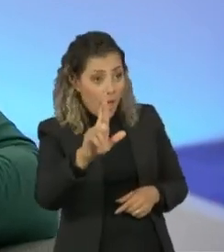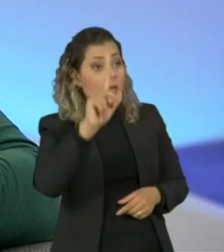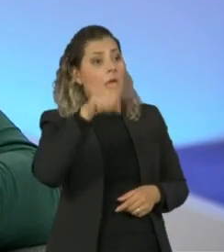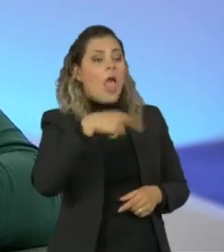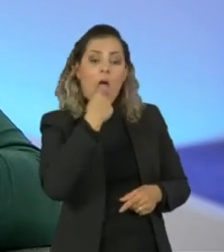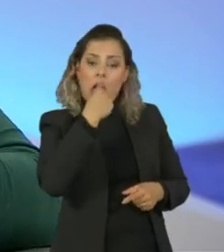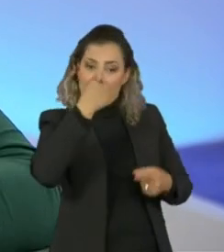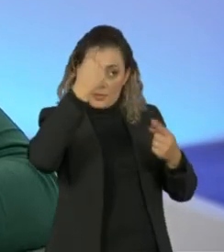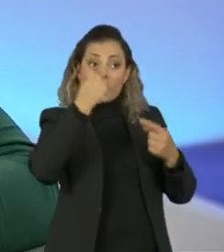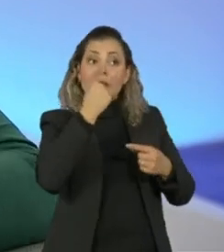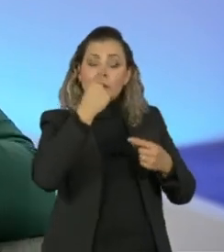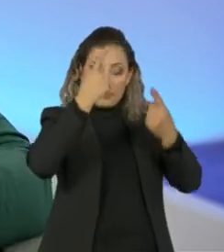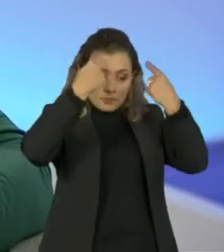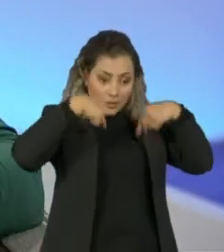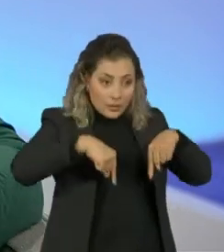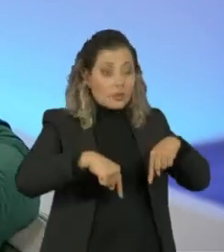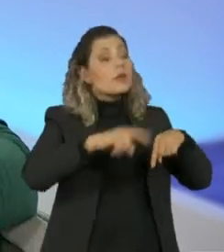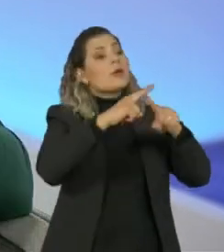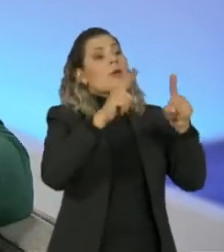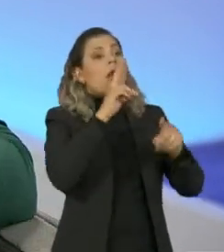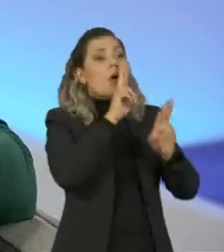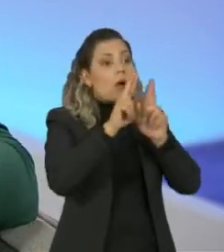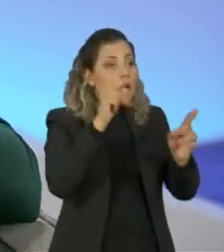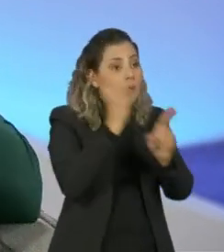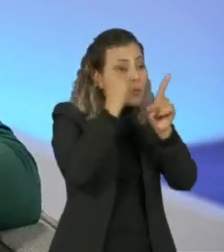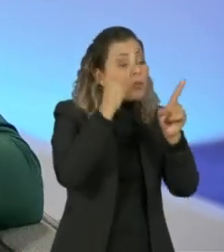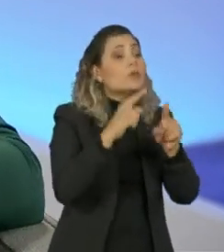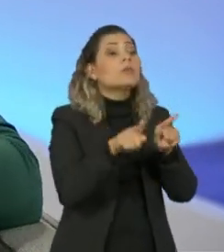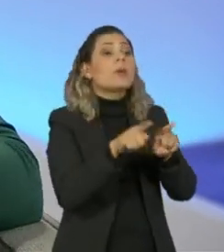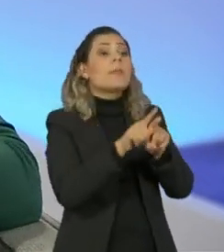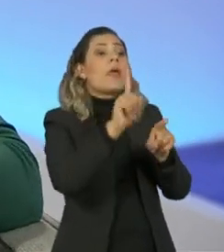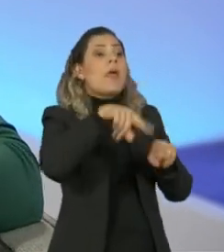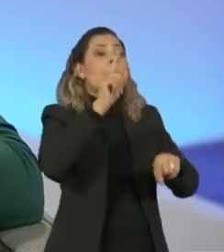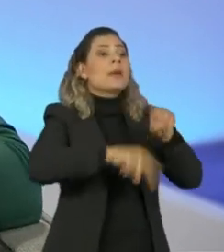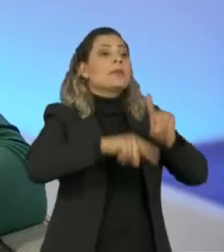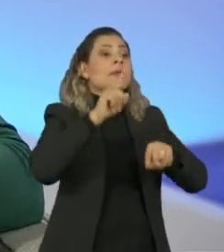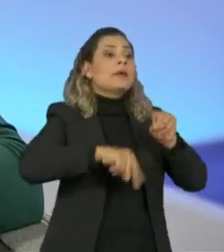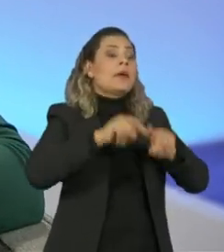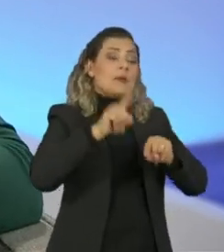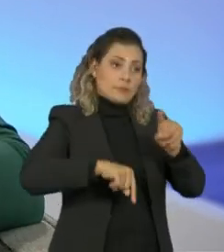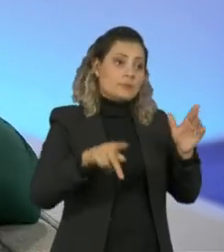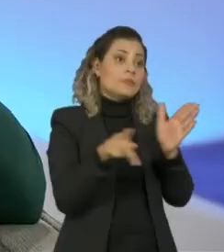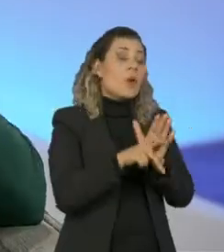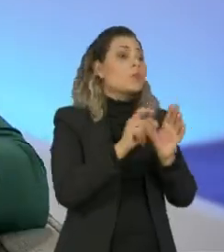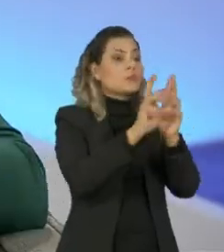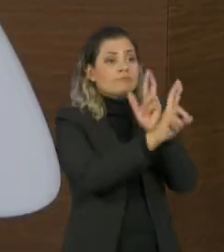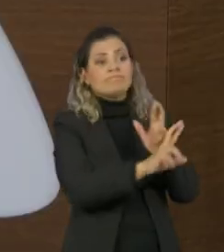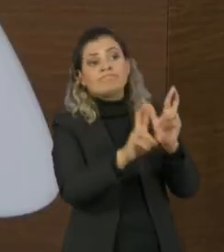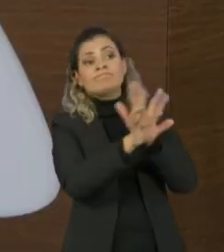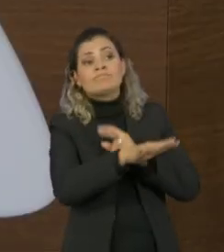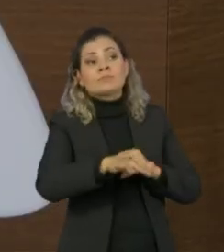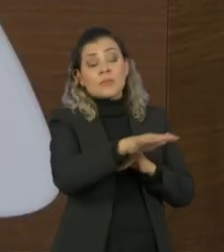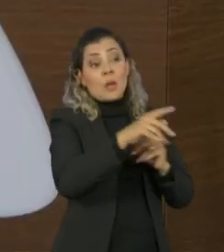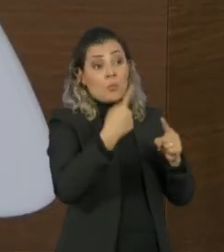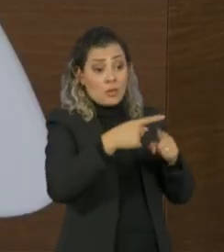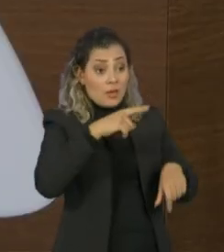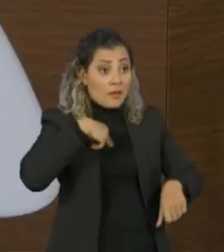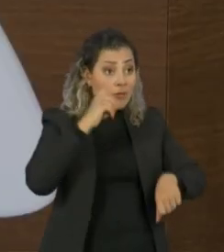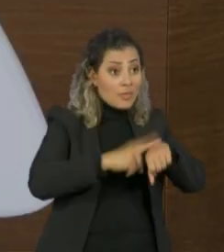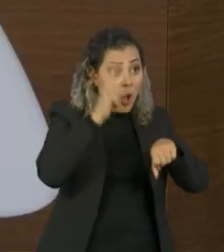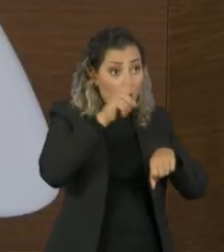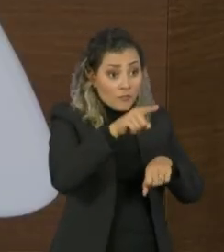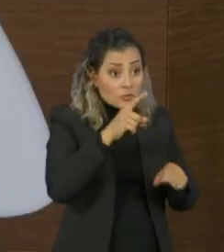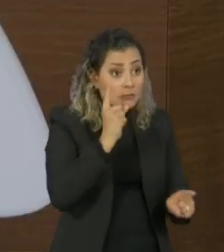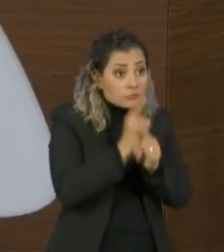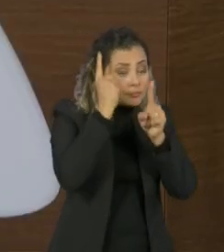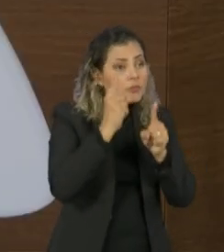fazer diagnóstico, mas ele também é uma ferramenta epidemiológica, uma ferramenta de vigilância sanitária, porque a partir do momento que você faz um